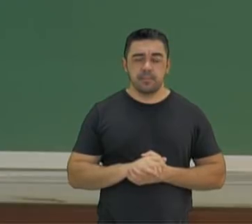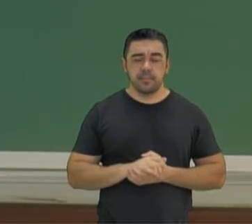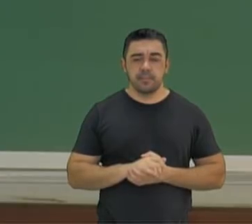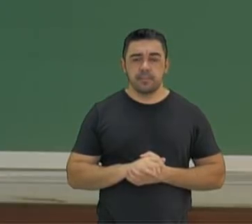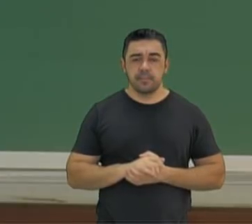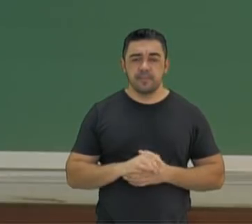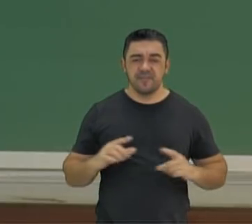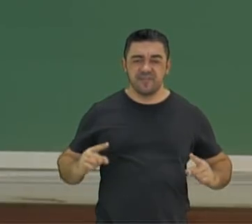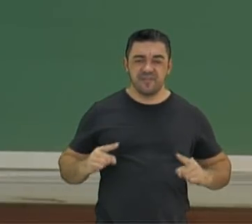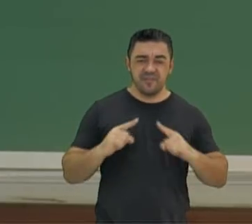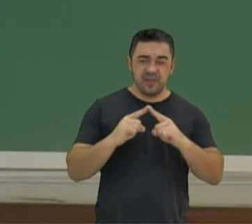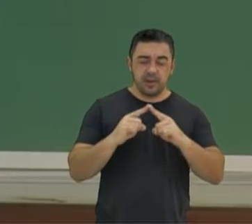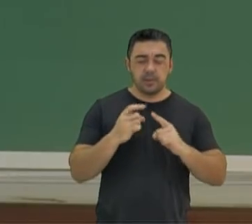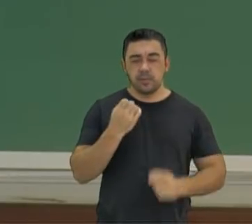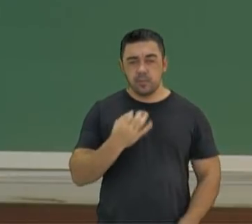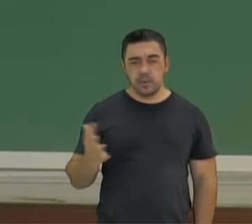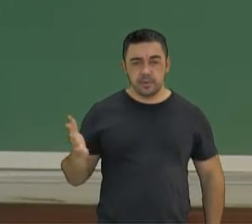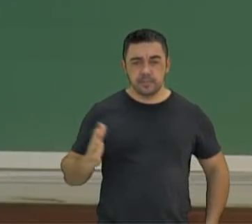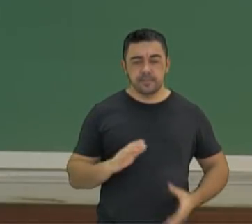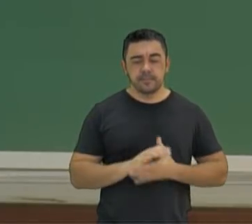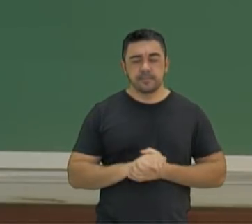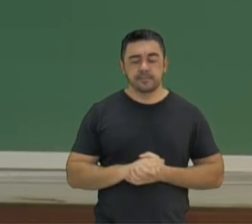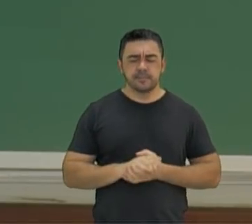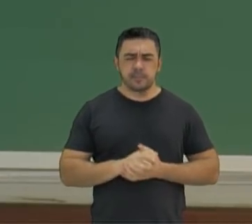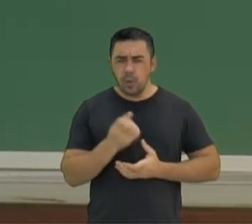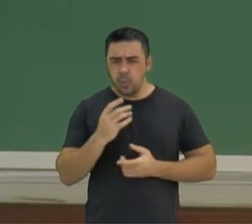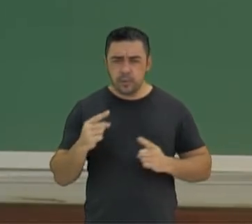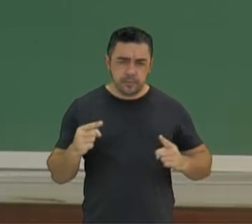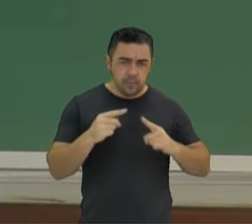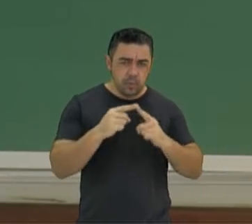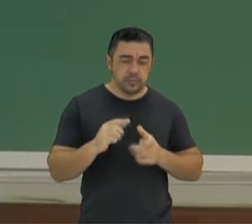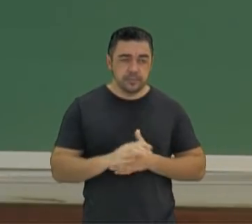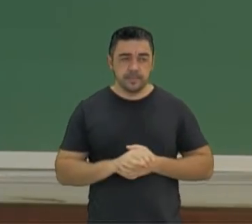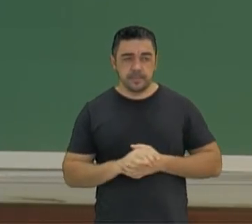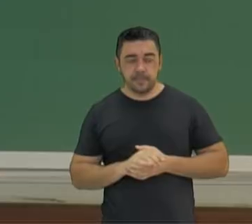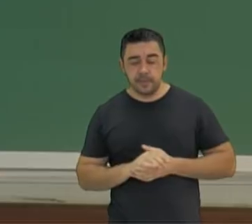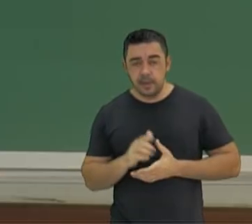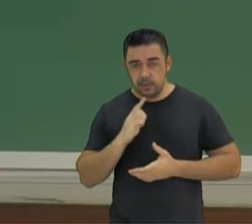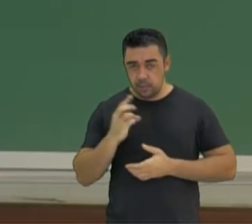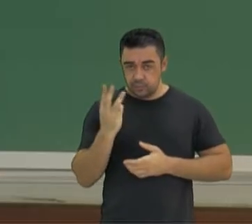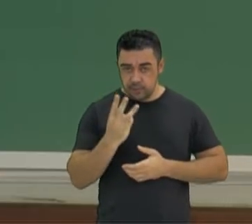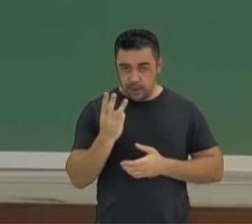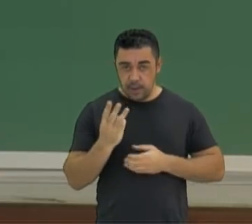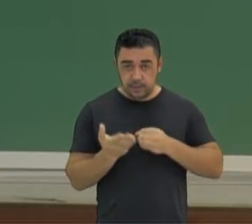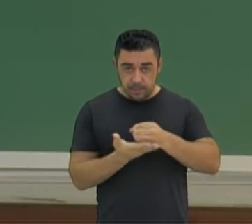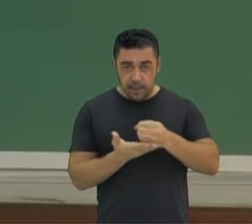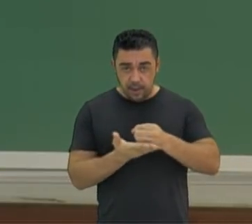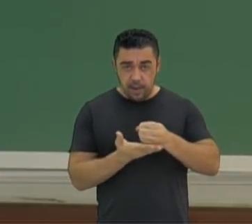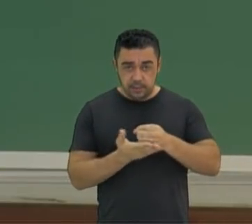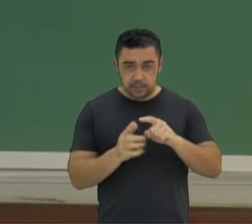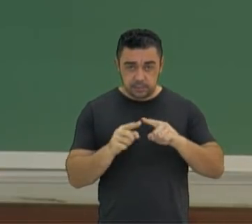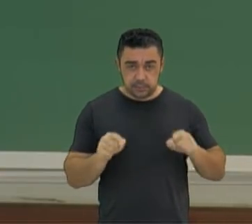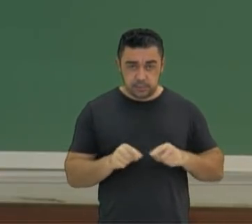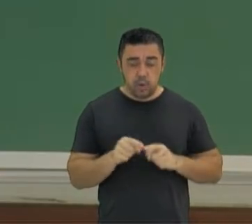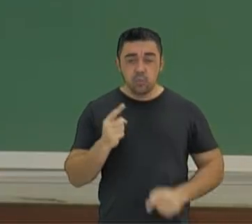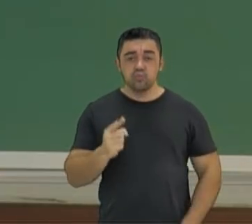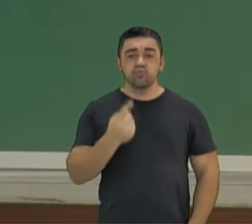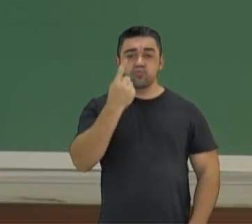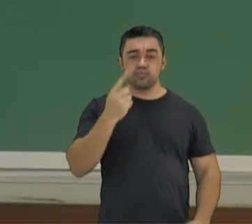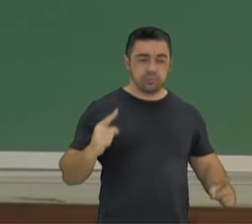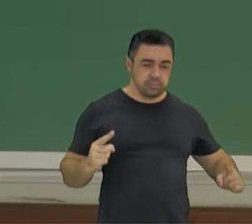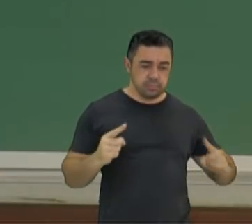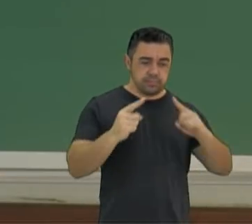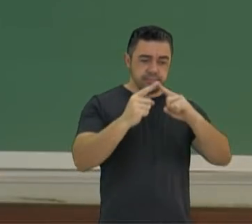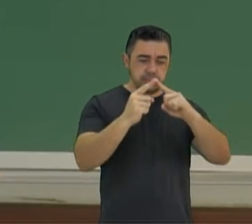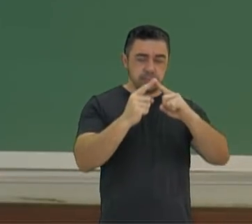1. Vértice. Quantos vértices eu tenho? Eu tenho os 3 da base e 1 em comum.